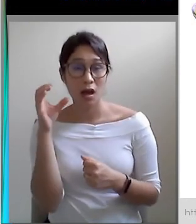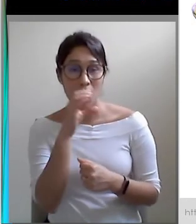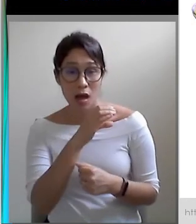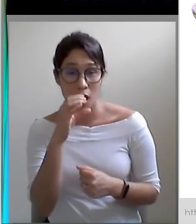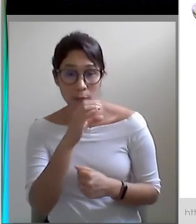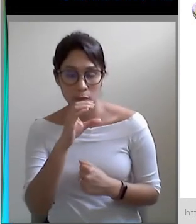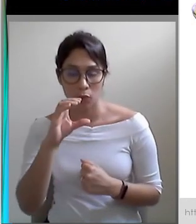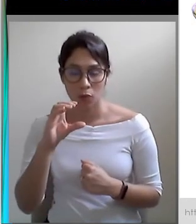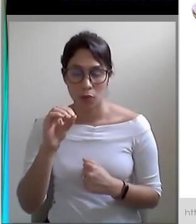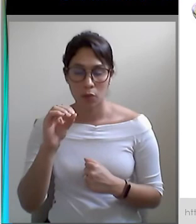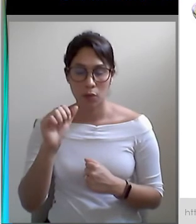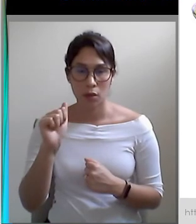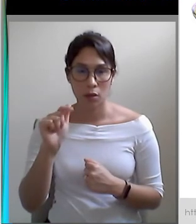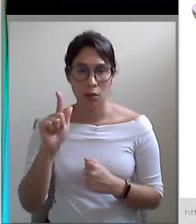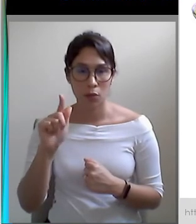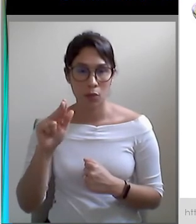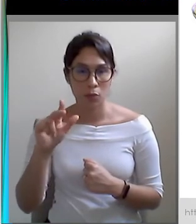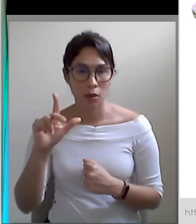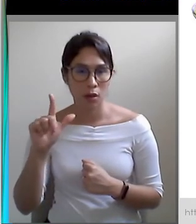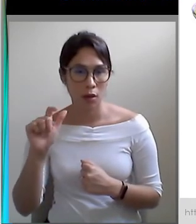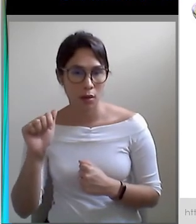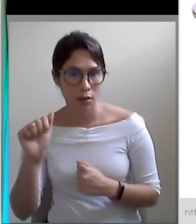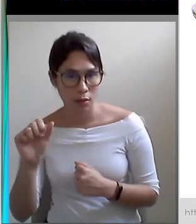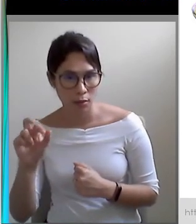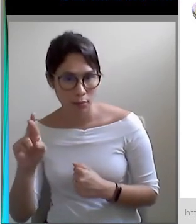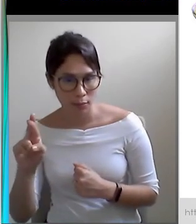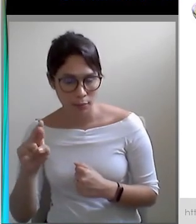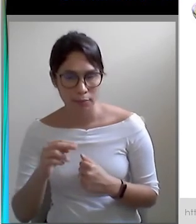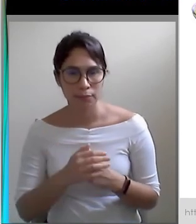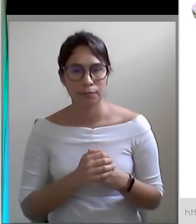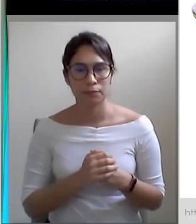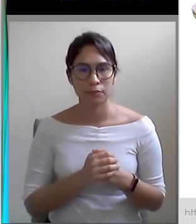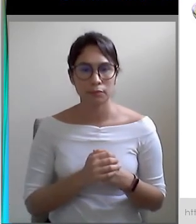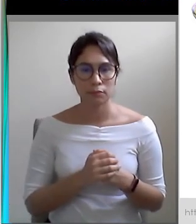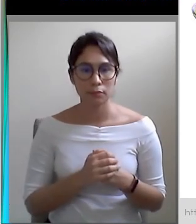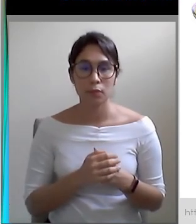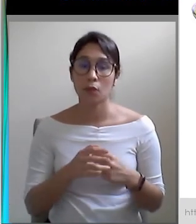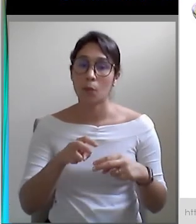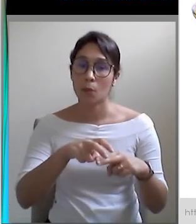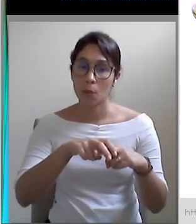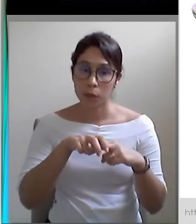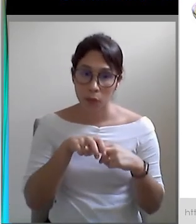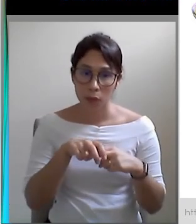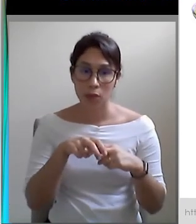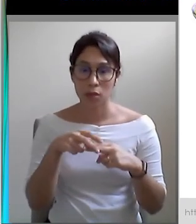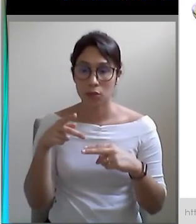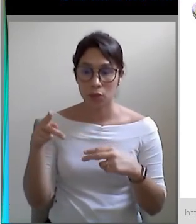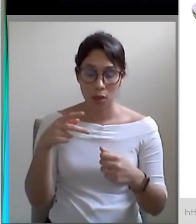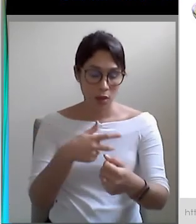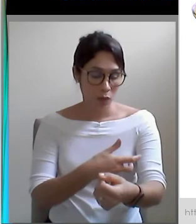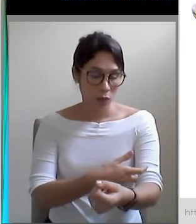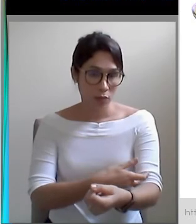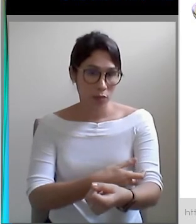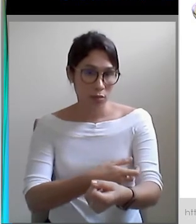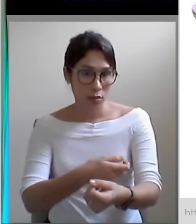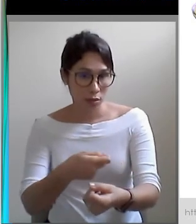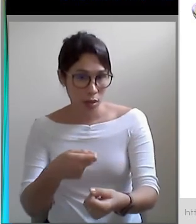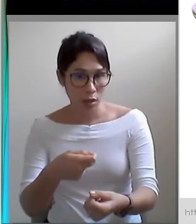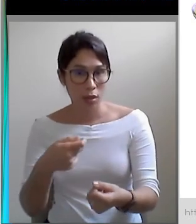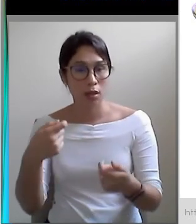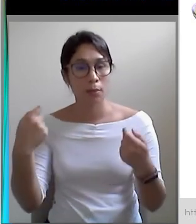rapidamente. Assim, a coleta de sangue deve ser a mais gentil possível, evitando-se